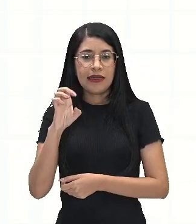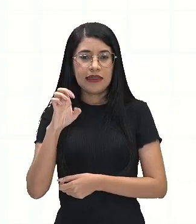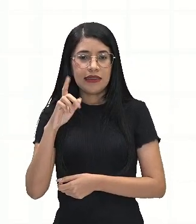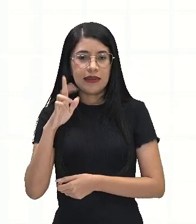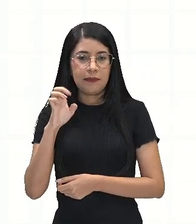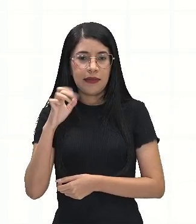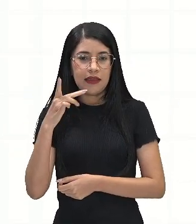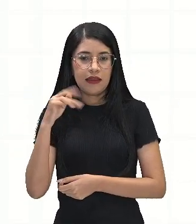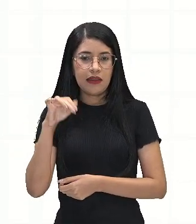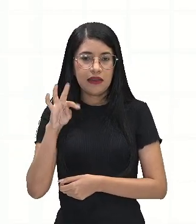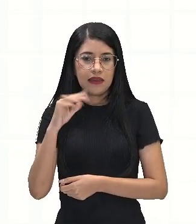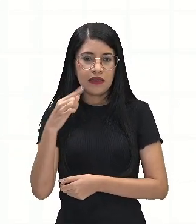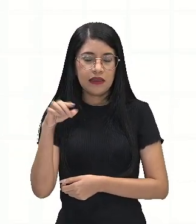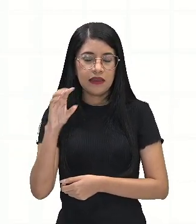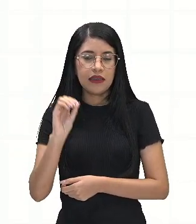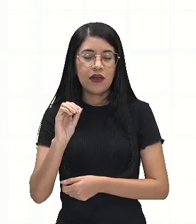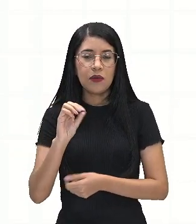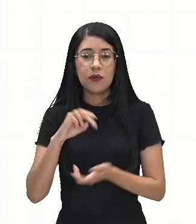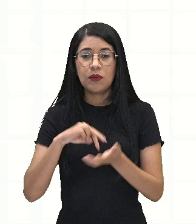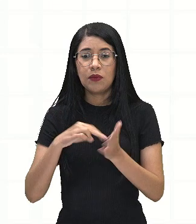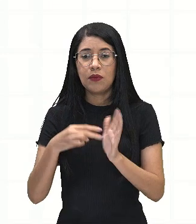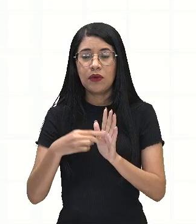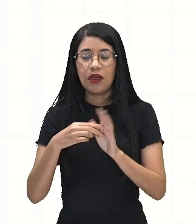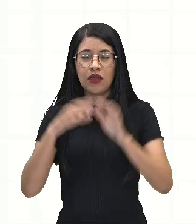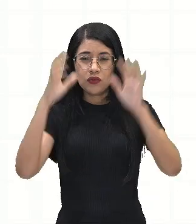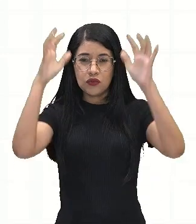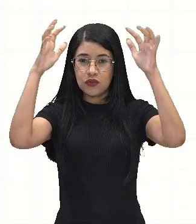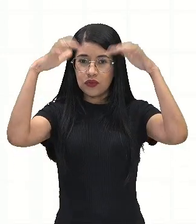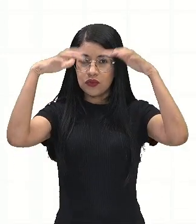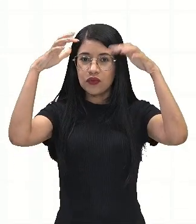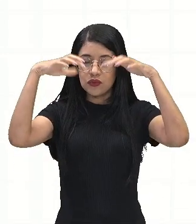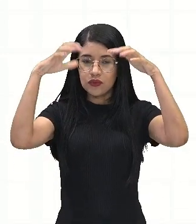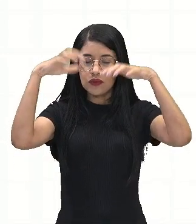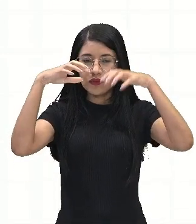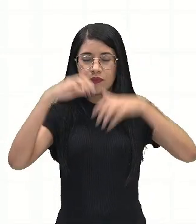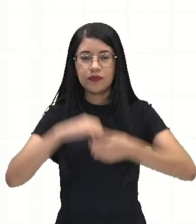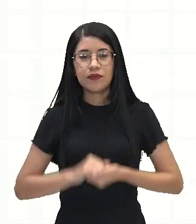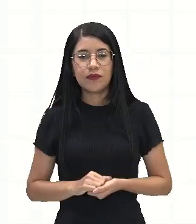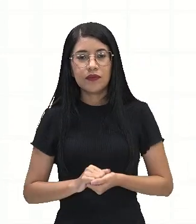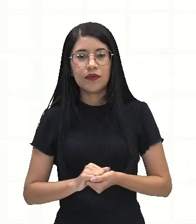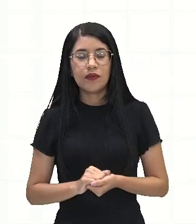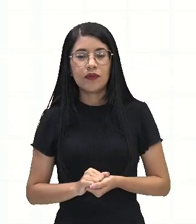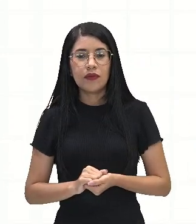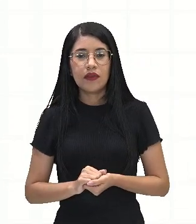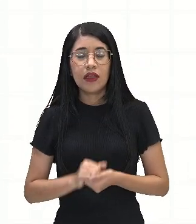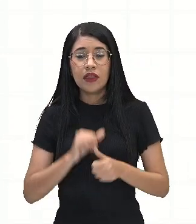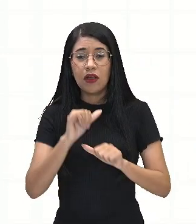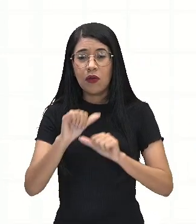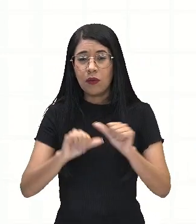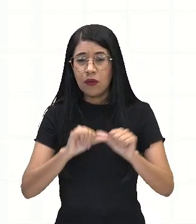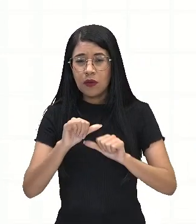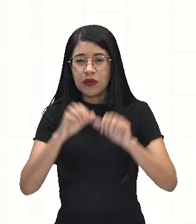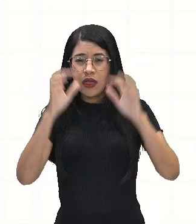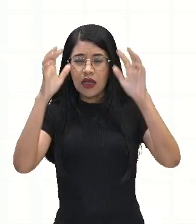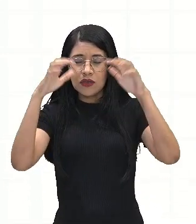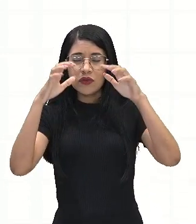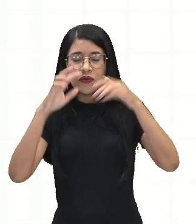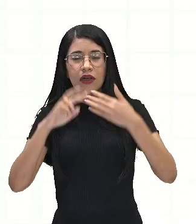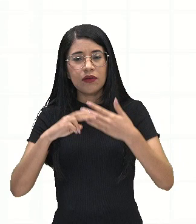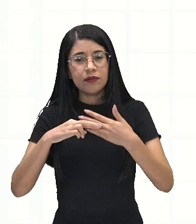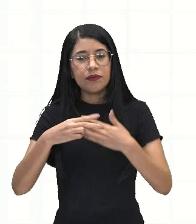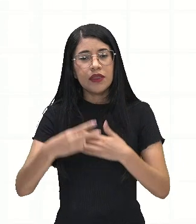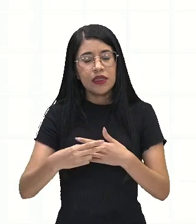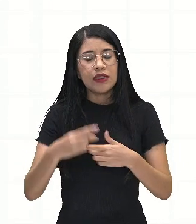precipitação, gente, é chuva. Quando a gente tem mudança no padrão das chuvas, isso pode